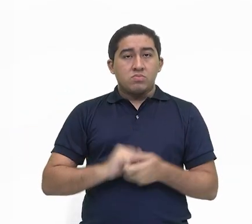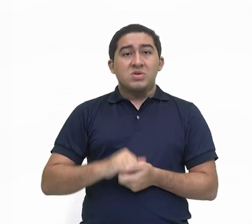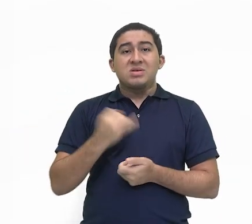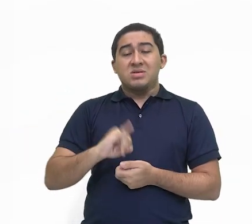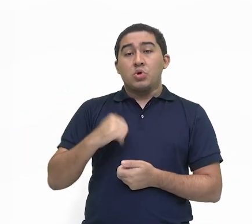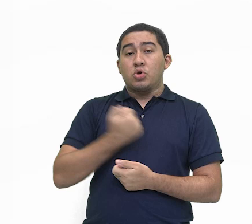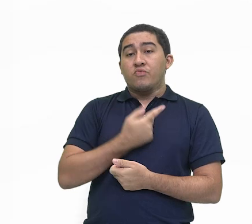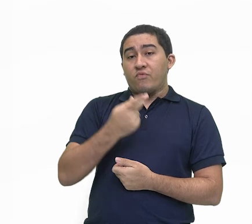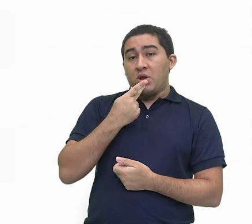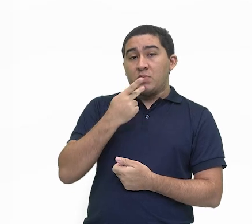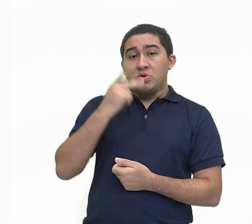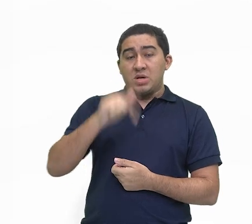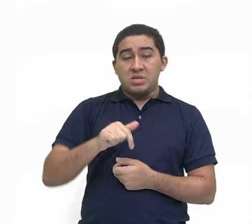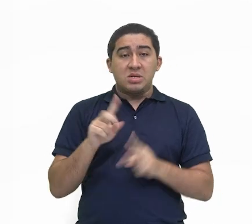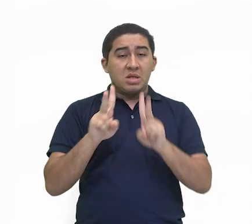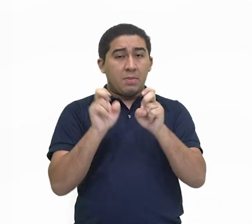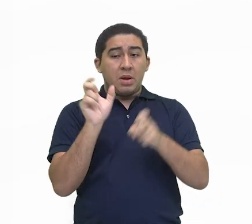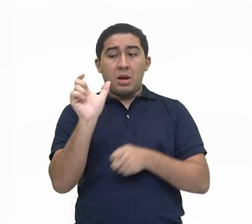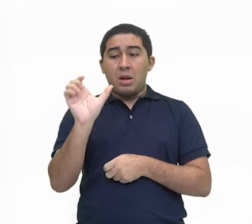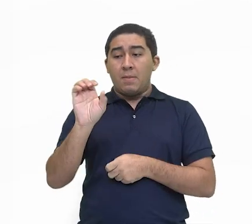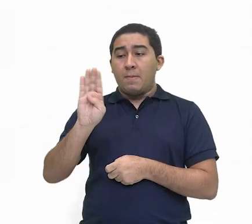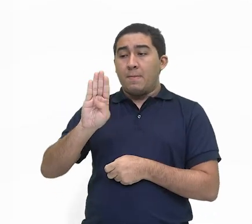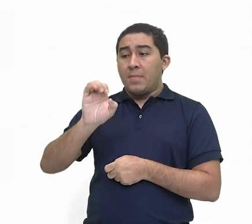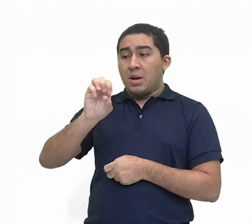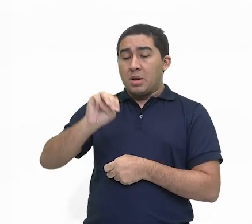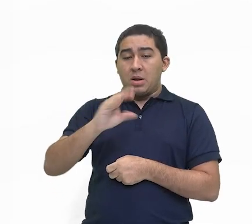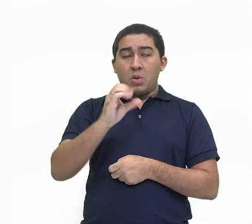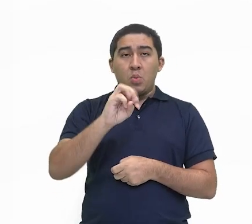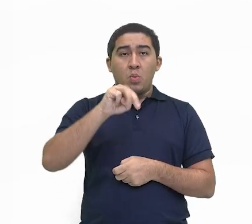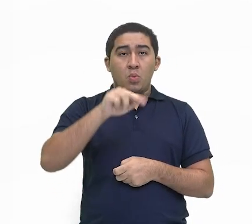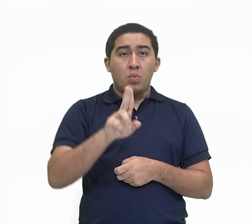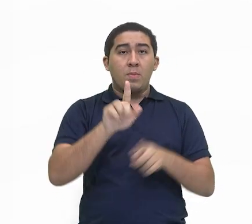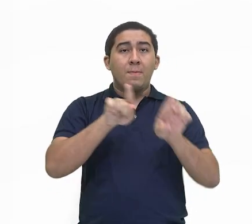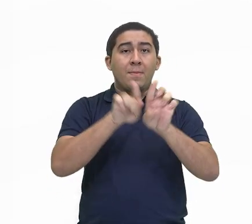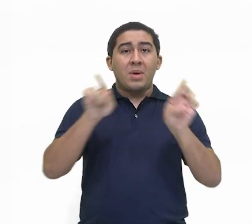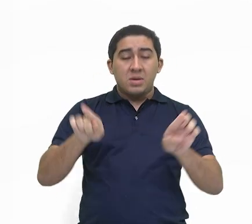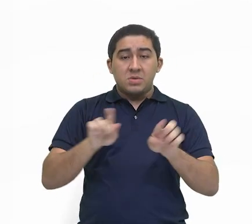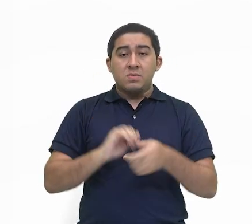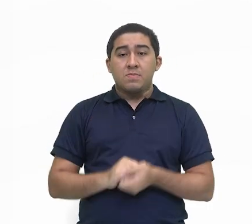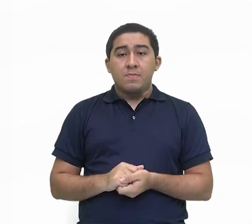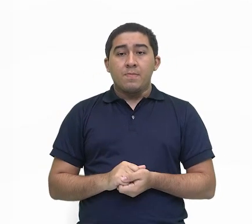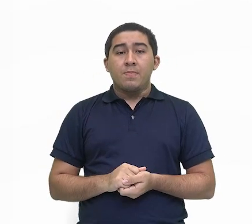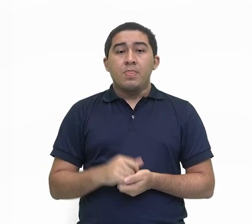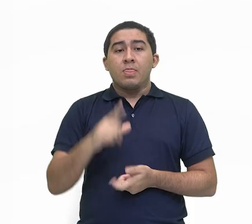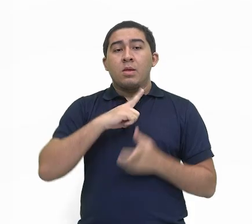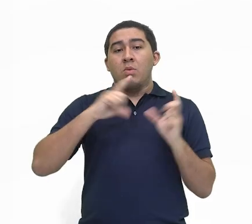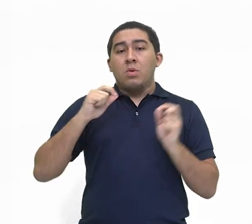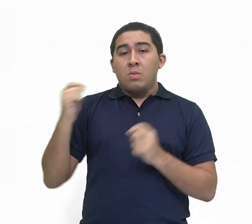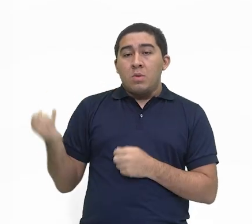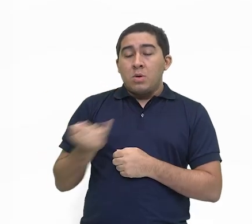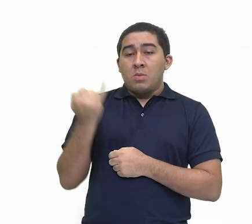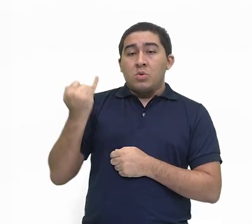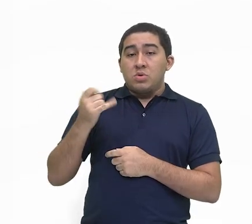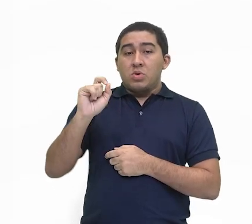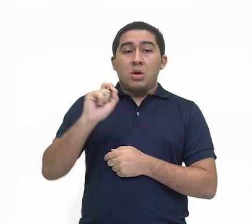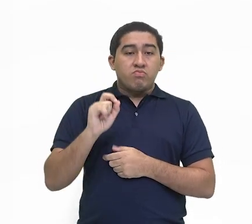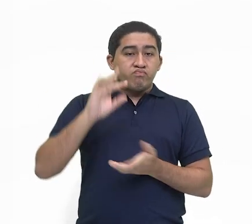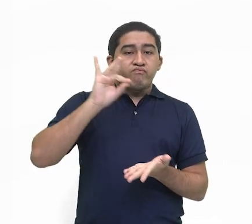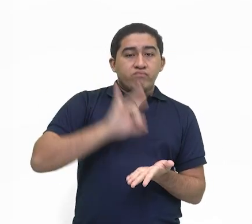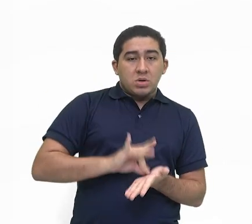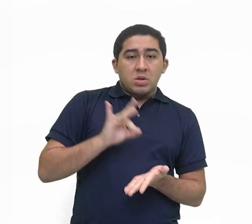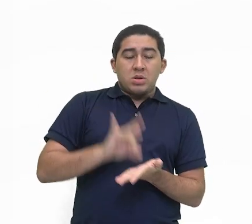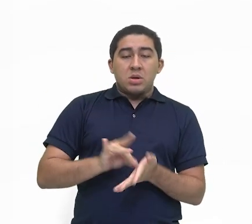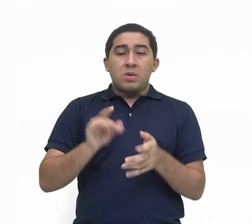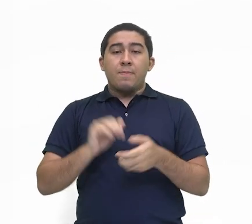fala de bem comum, são duas palavras, né? Bem e comum, mas elas têm uma importância